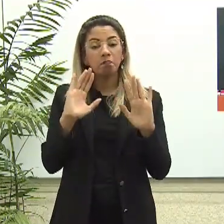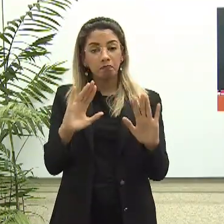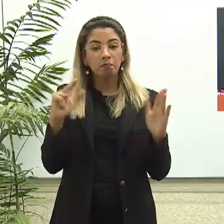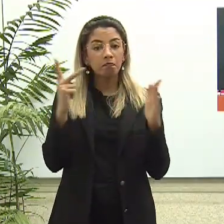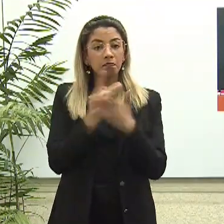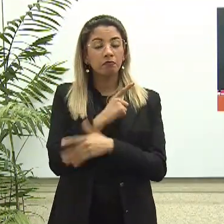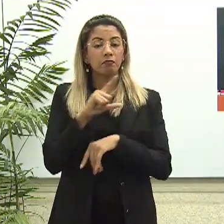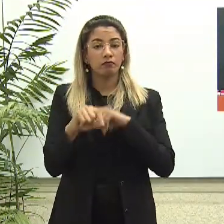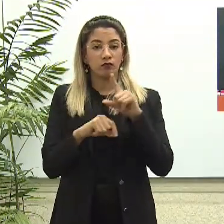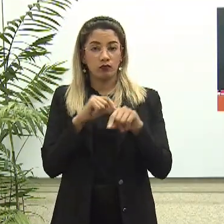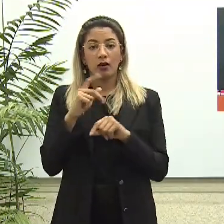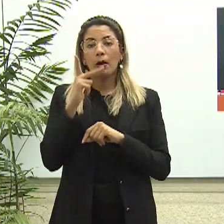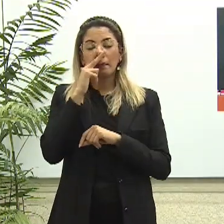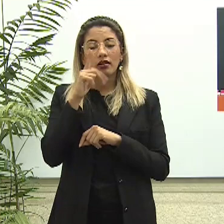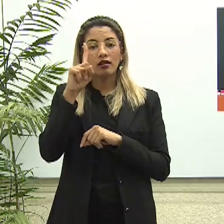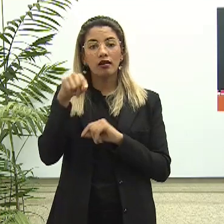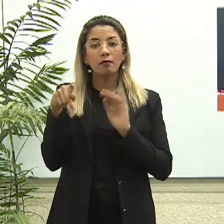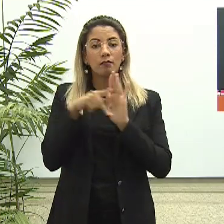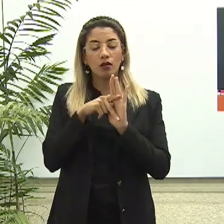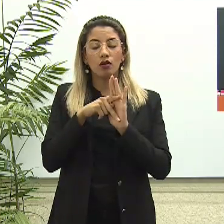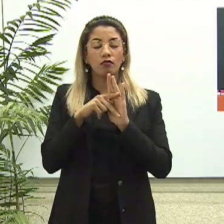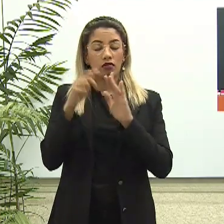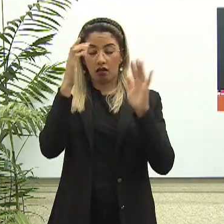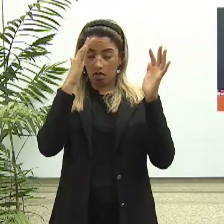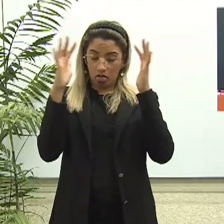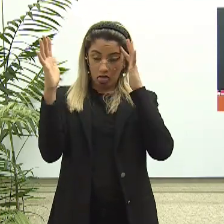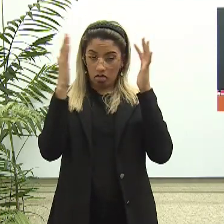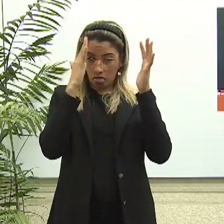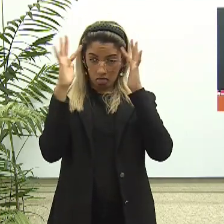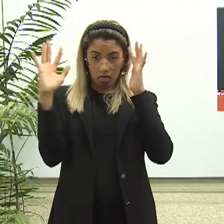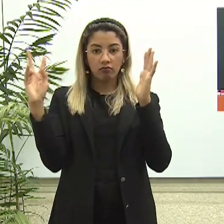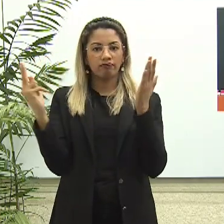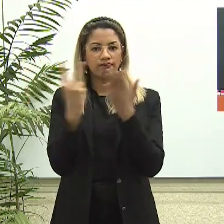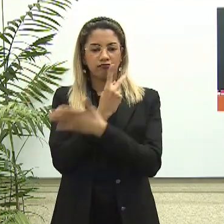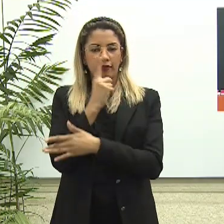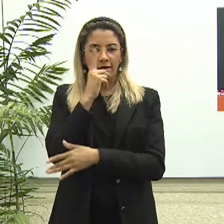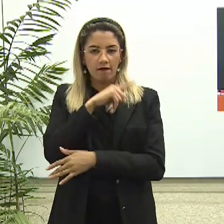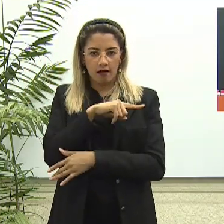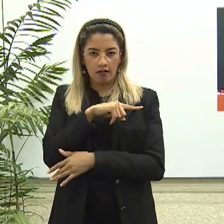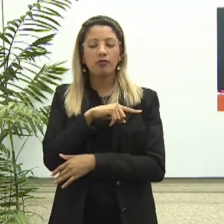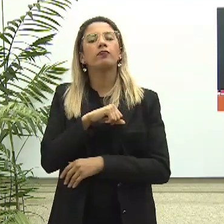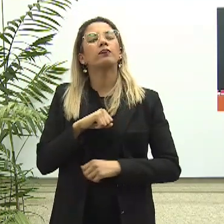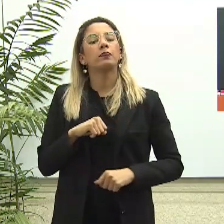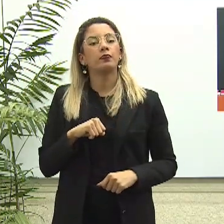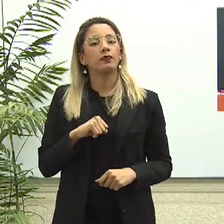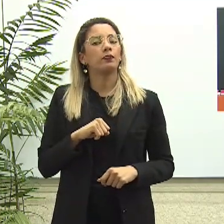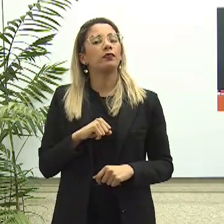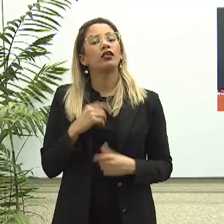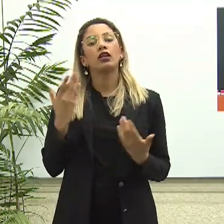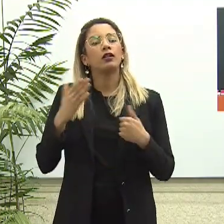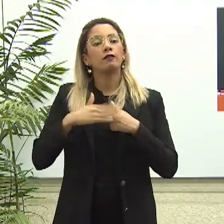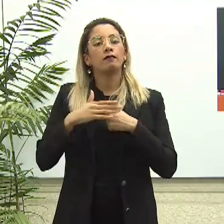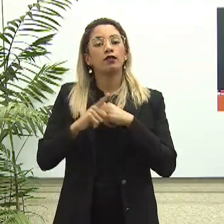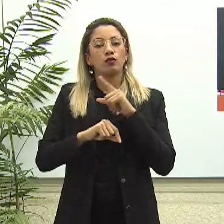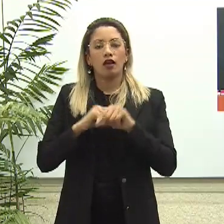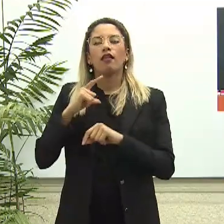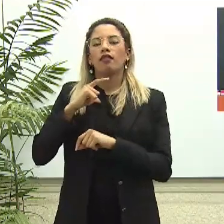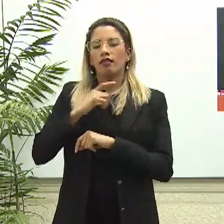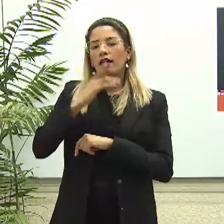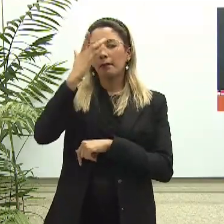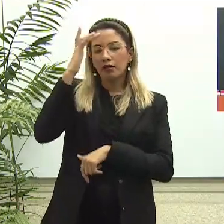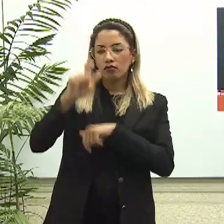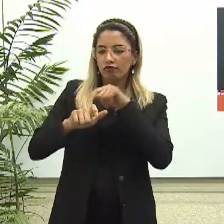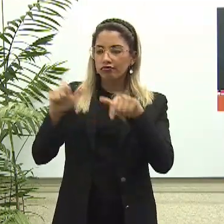tem Alucinação estatística que é o termo que a gente usa sabe o que que eles fazem eles pegam um monte de humanos de vários